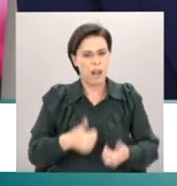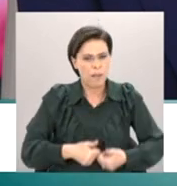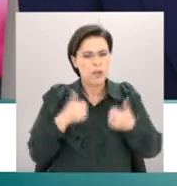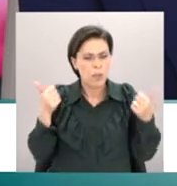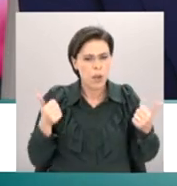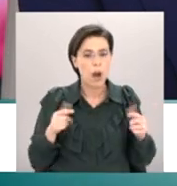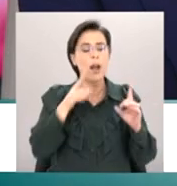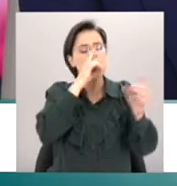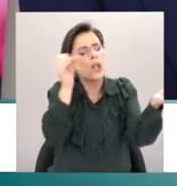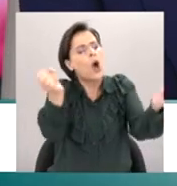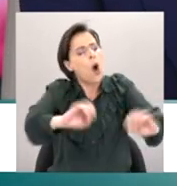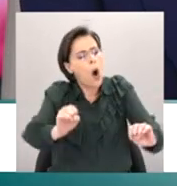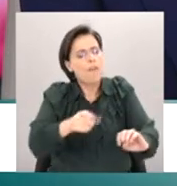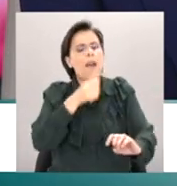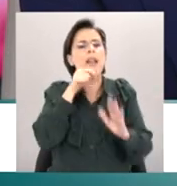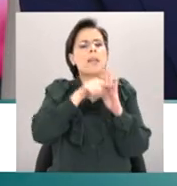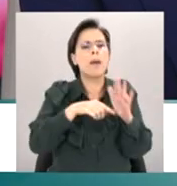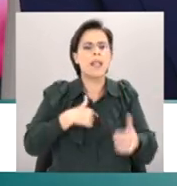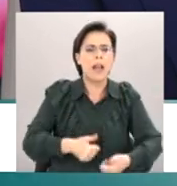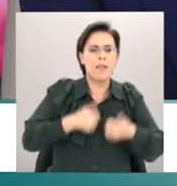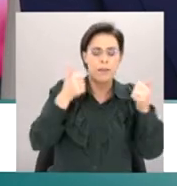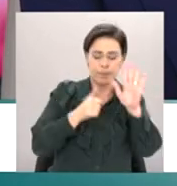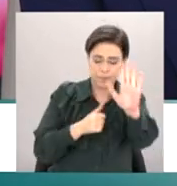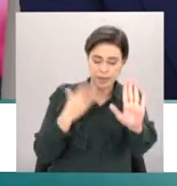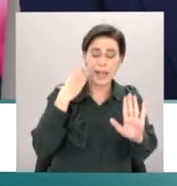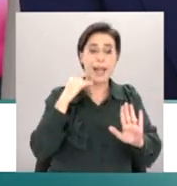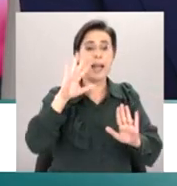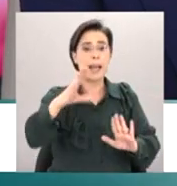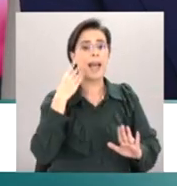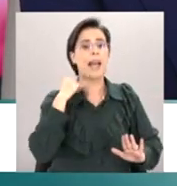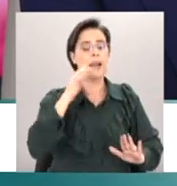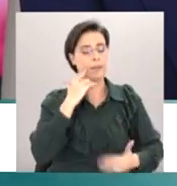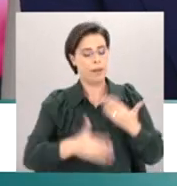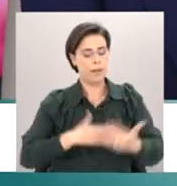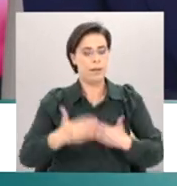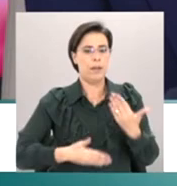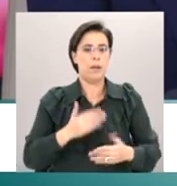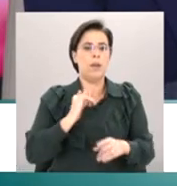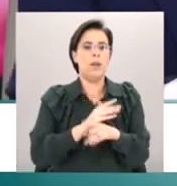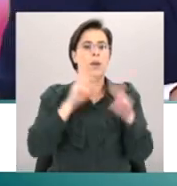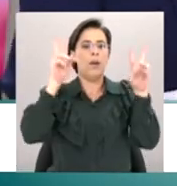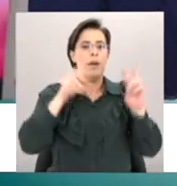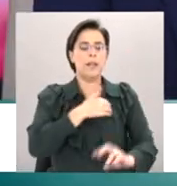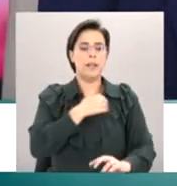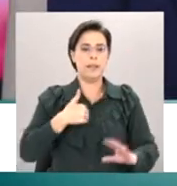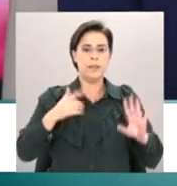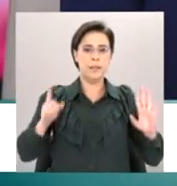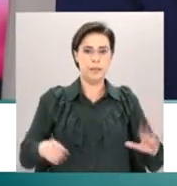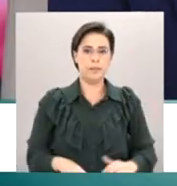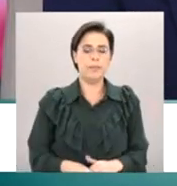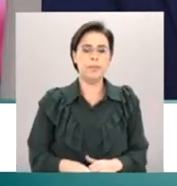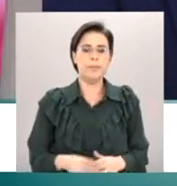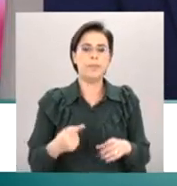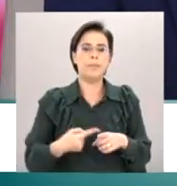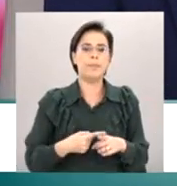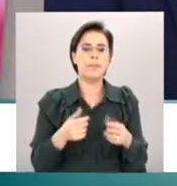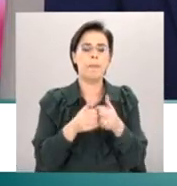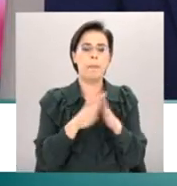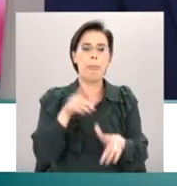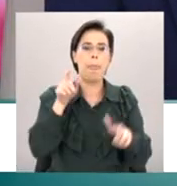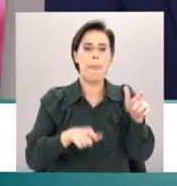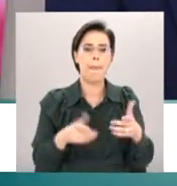chamadas já que já tinham atuação restrito a pena de até três anos atrás para a música eu uso que é uma empresa